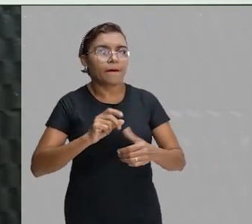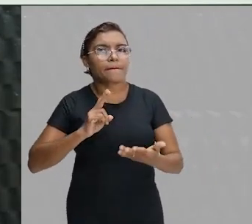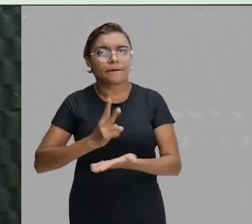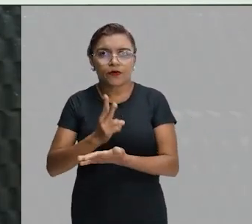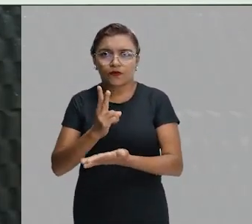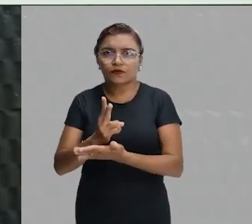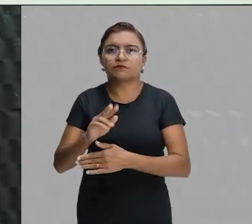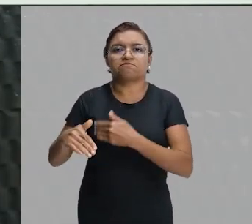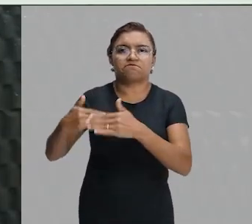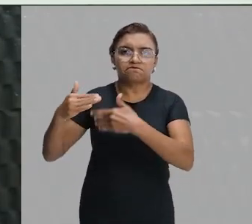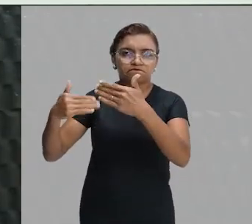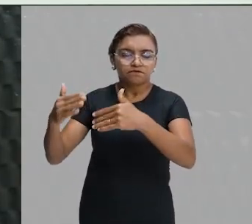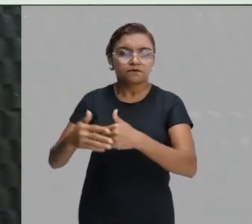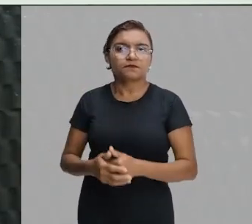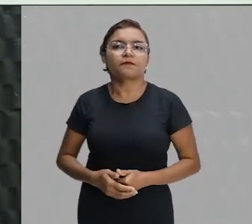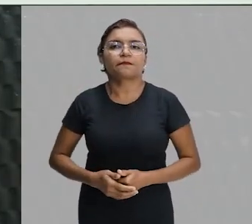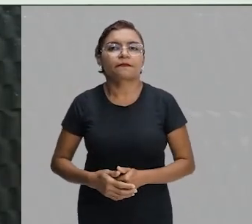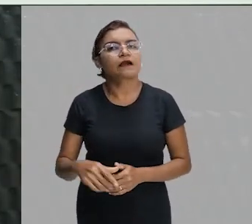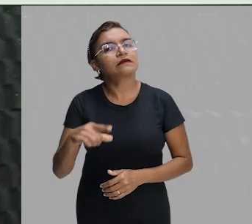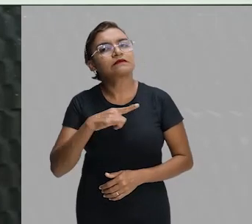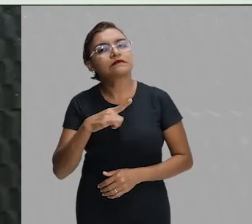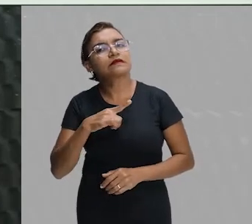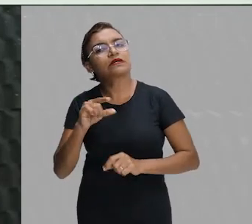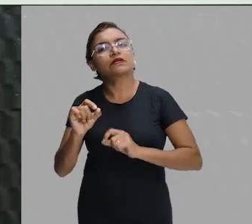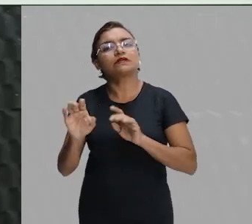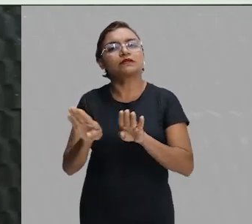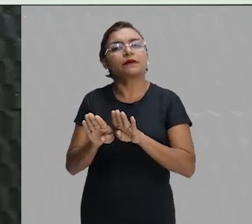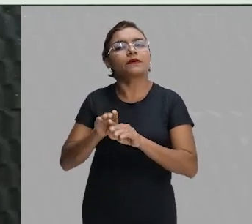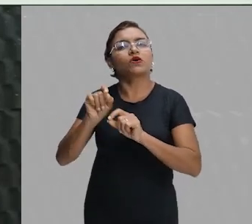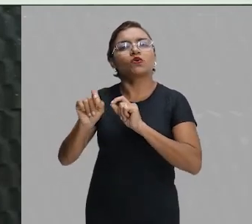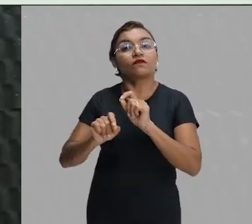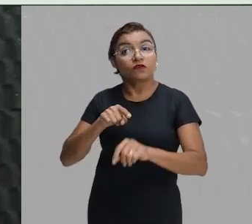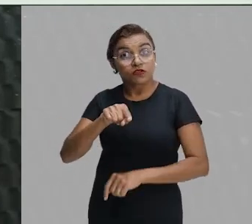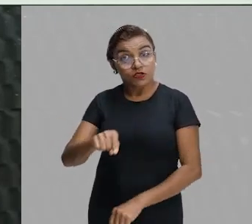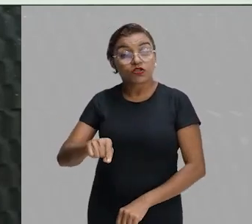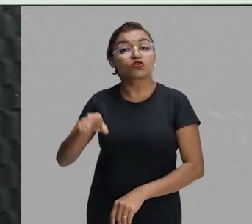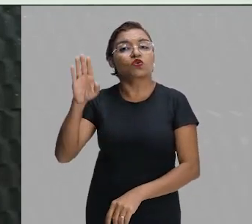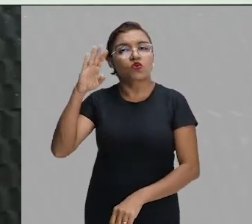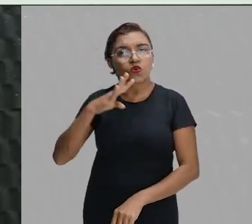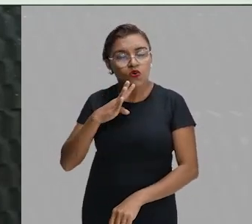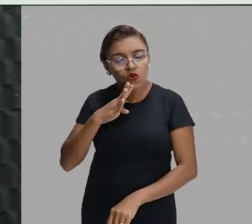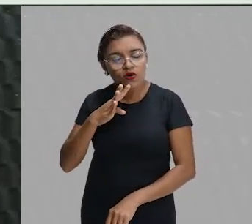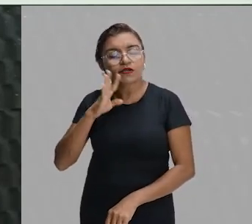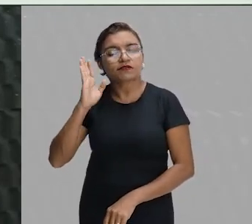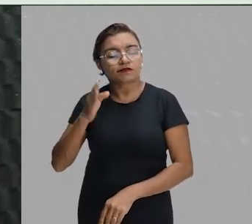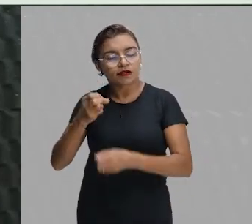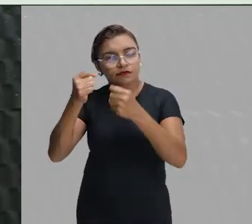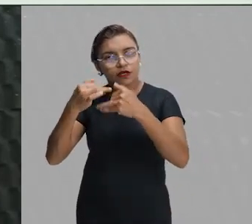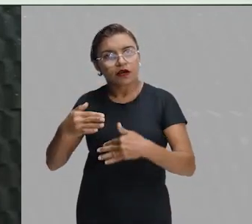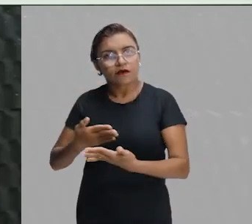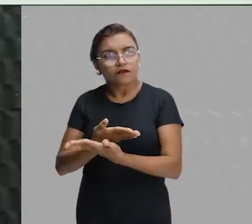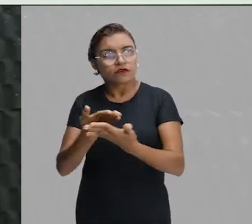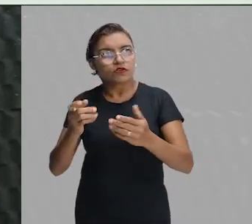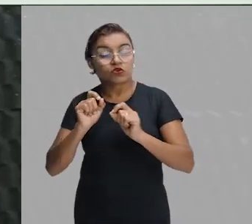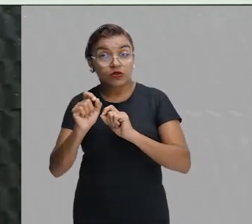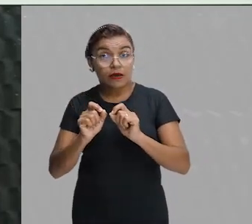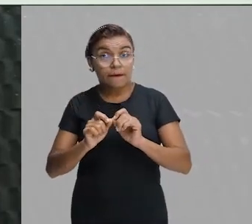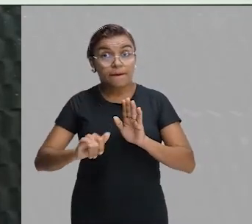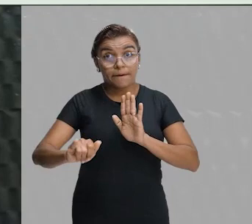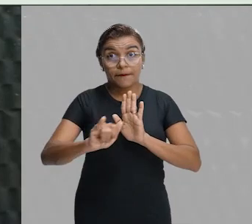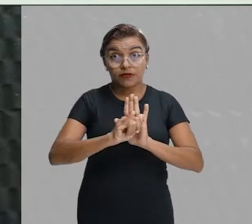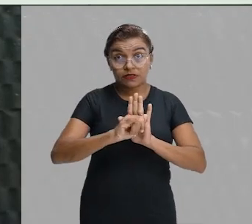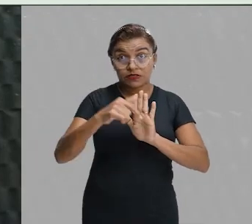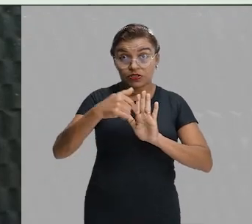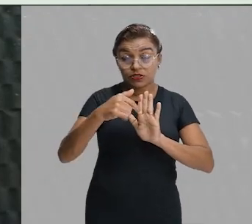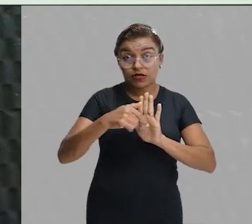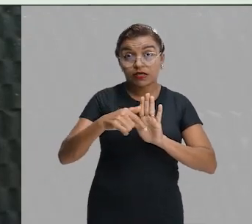este processo. Existe o que a gente chama, que vocês também já conhecem, nós já falamos a vocês, além do princípio de identidade que nós já